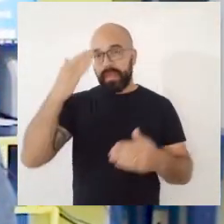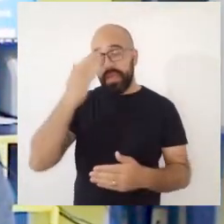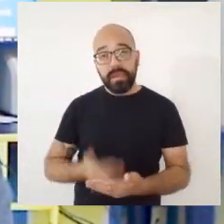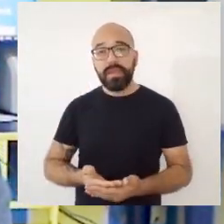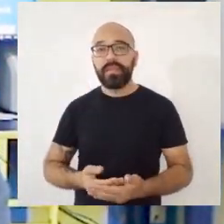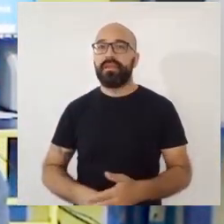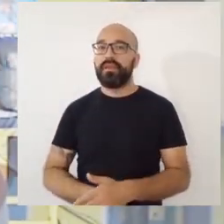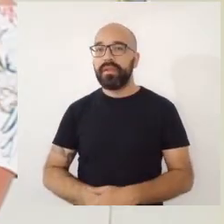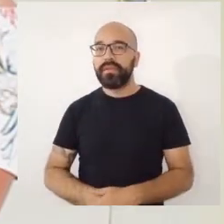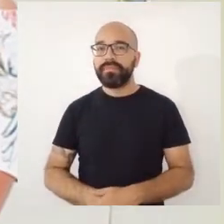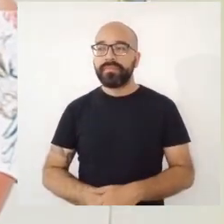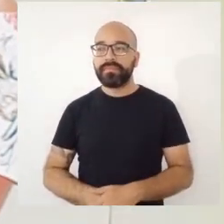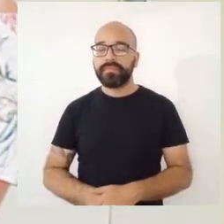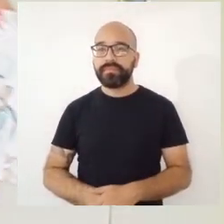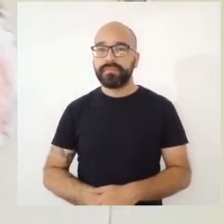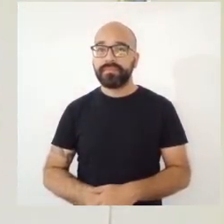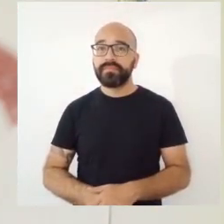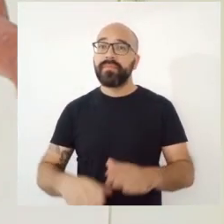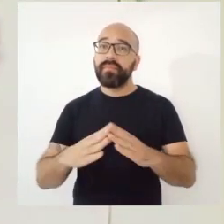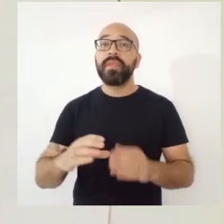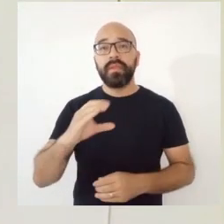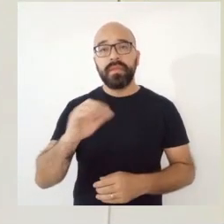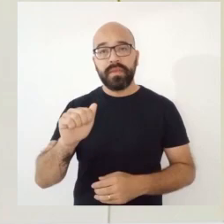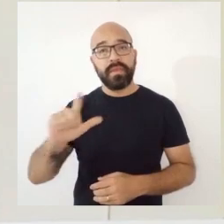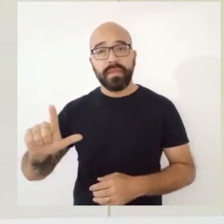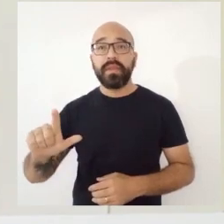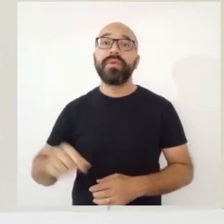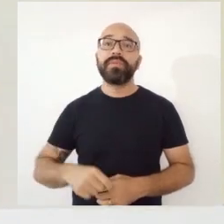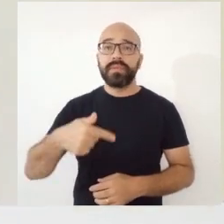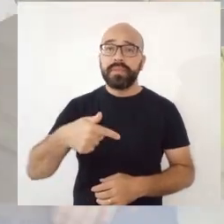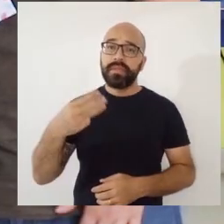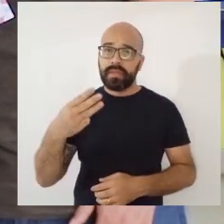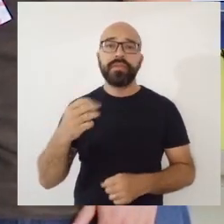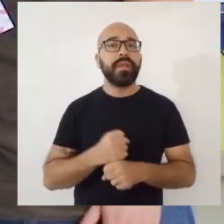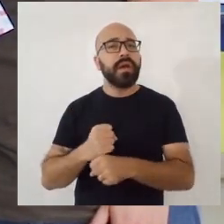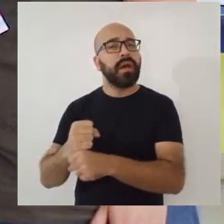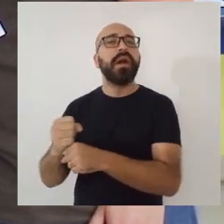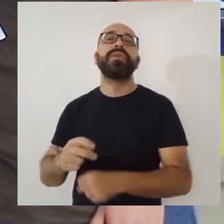Casas André Luiz, há 73 anos cuidando de pessoas com